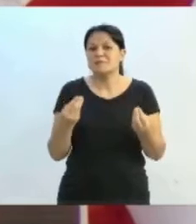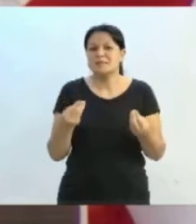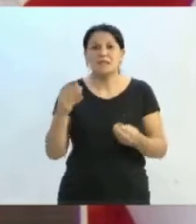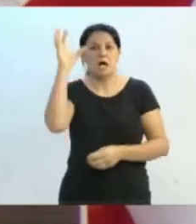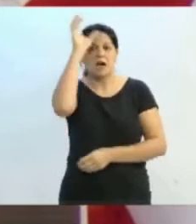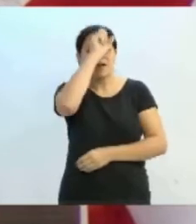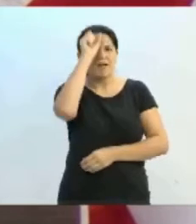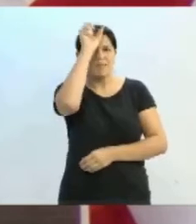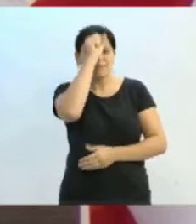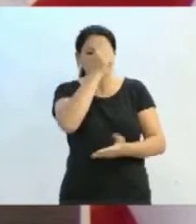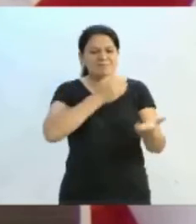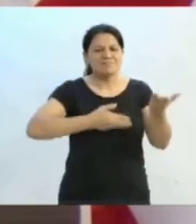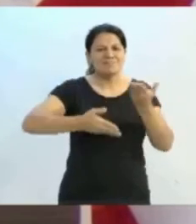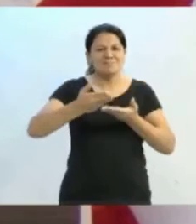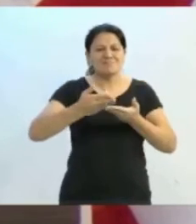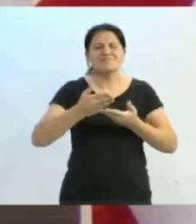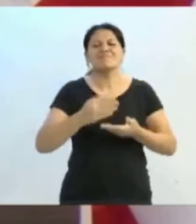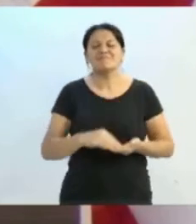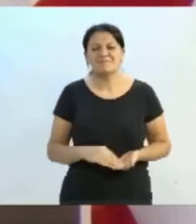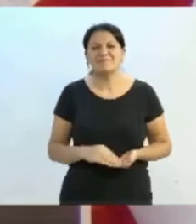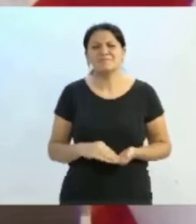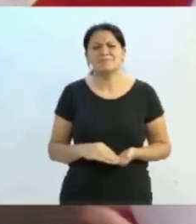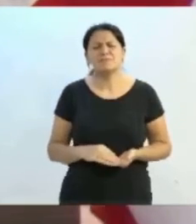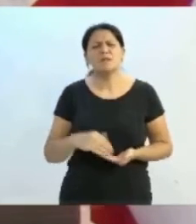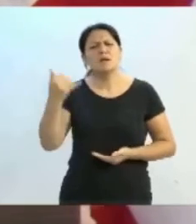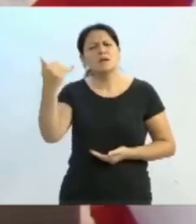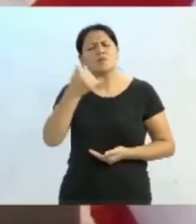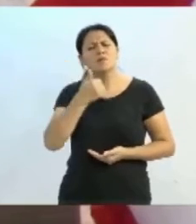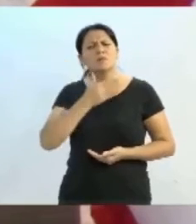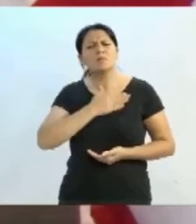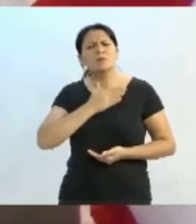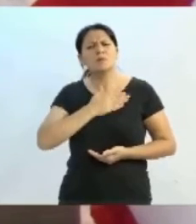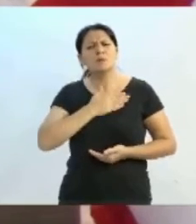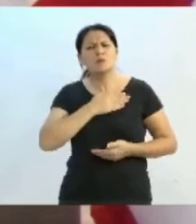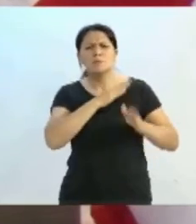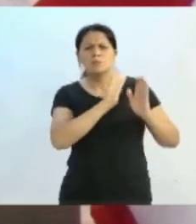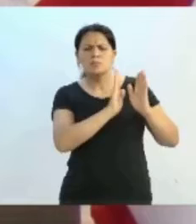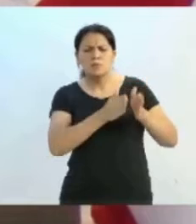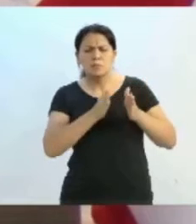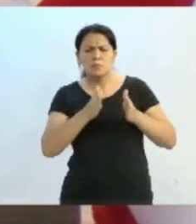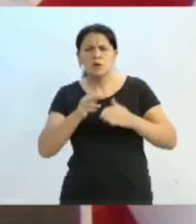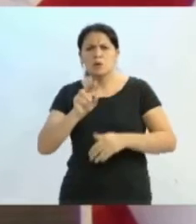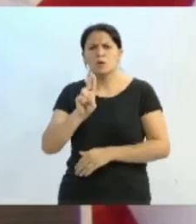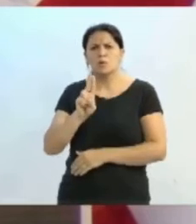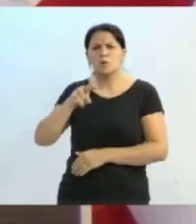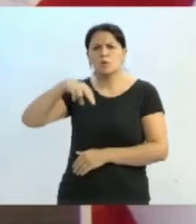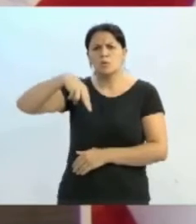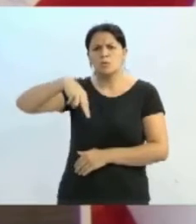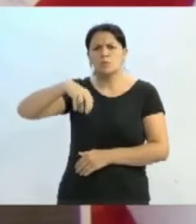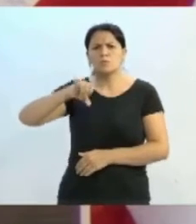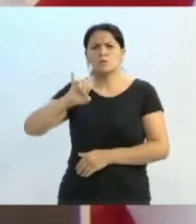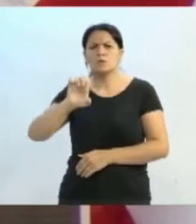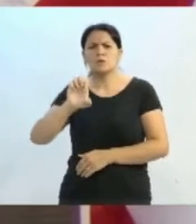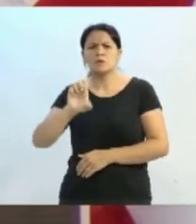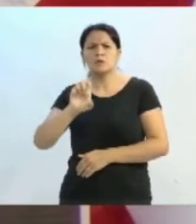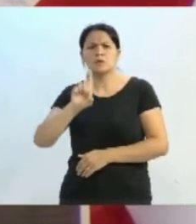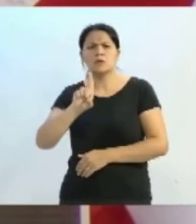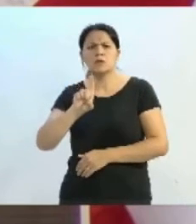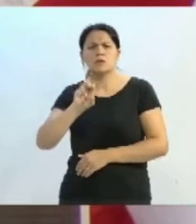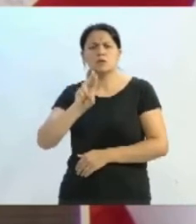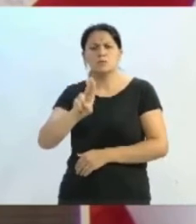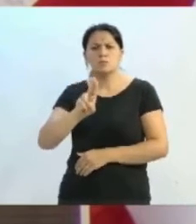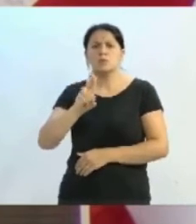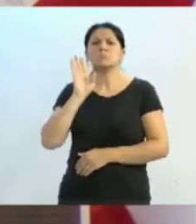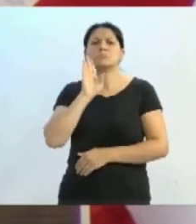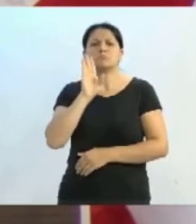corretora e foi muito bacana ela me passou o programa unido que é um programa muito bacana